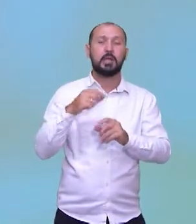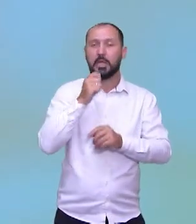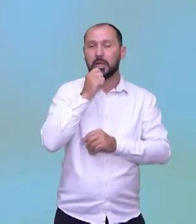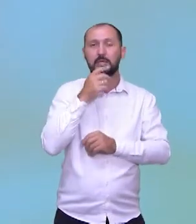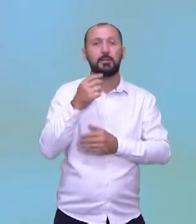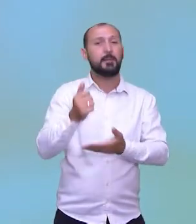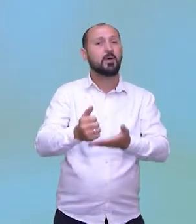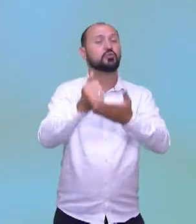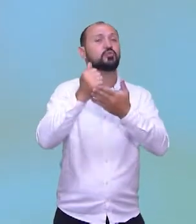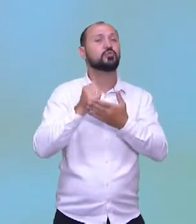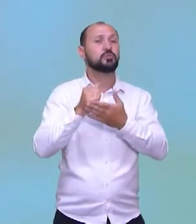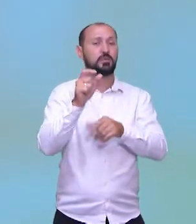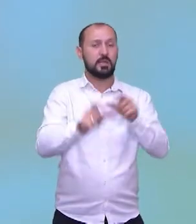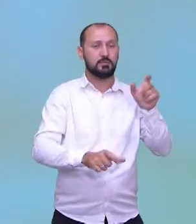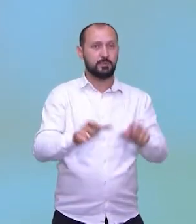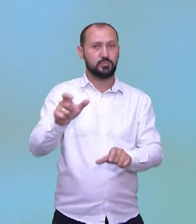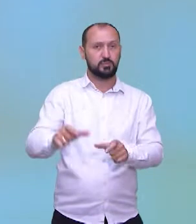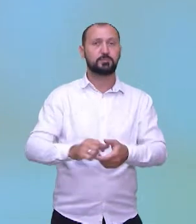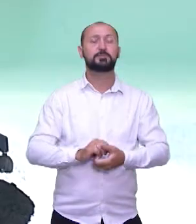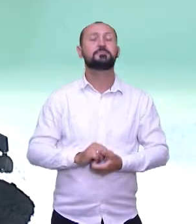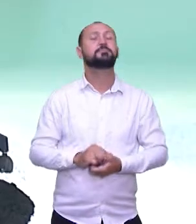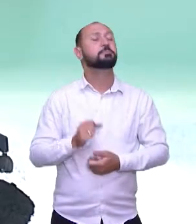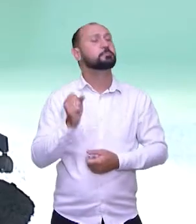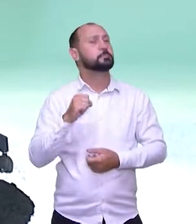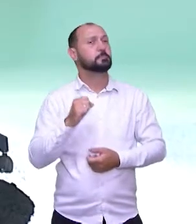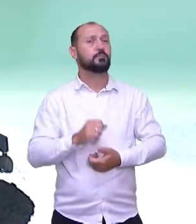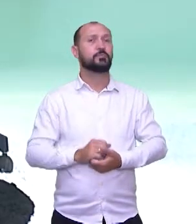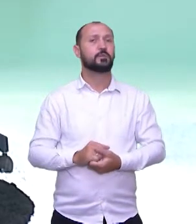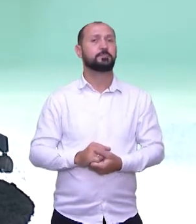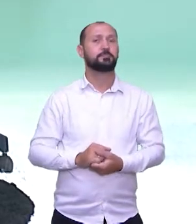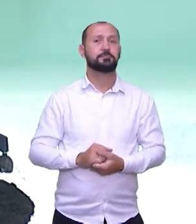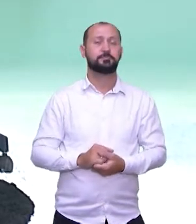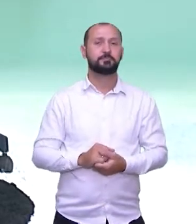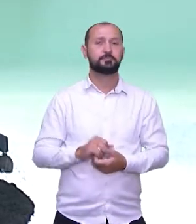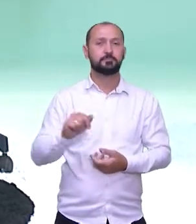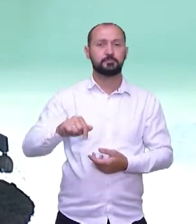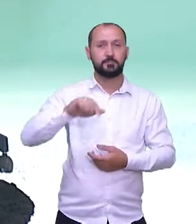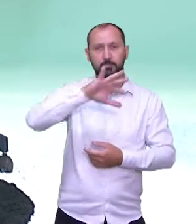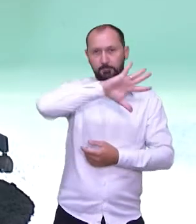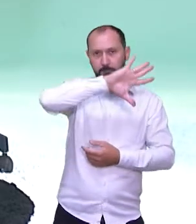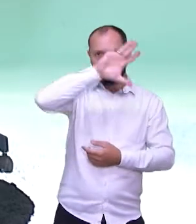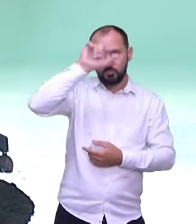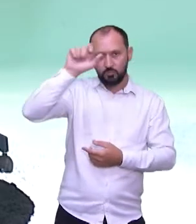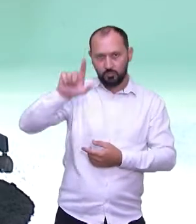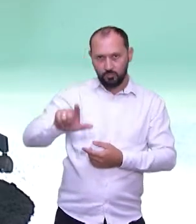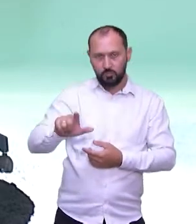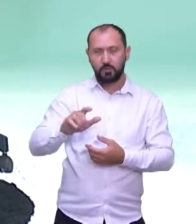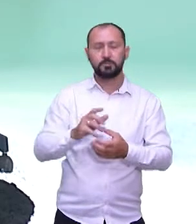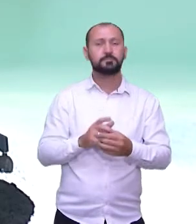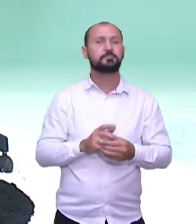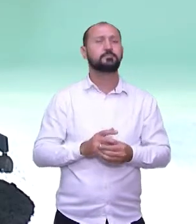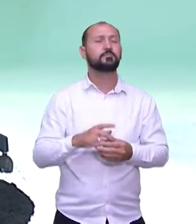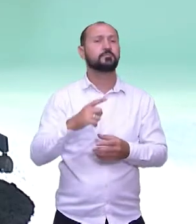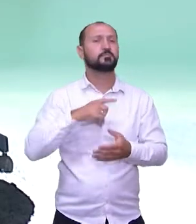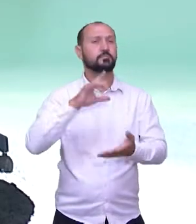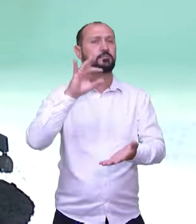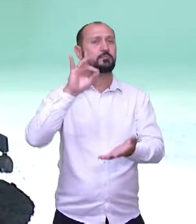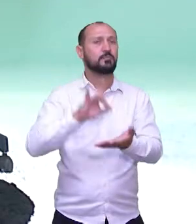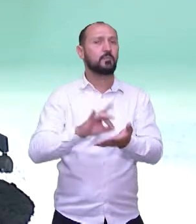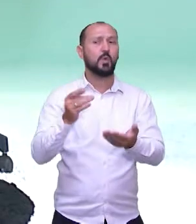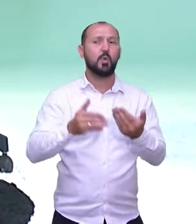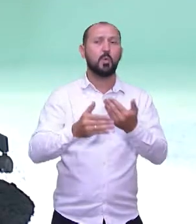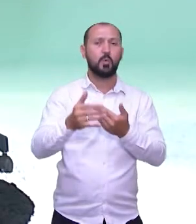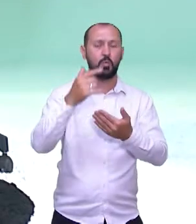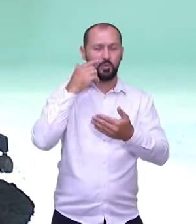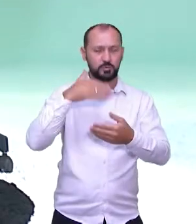impacto, ainda que para beneficiar o contribuinte, né? Sim. Mato Grosso do Sul vive a realidade